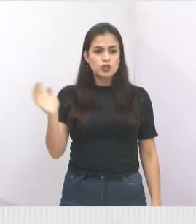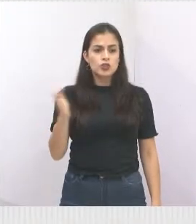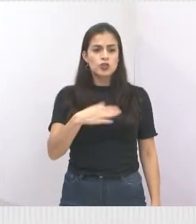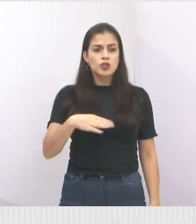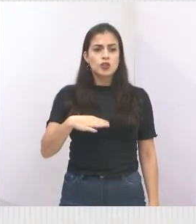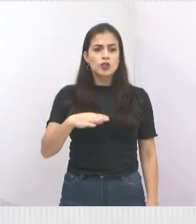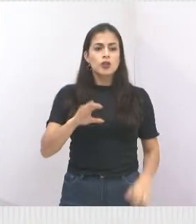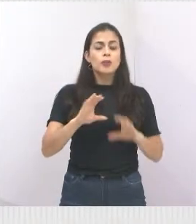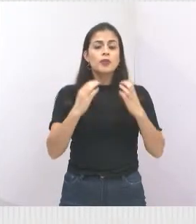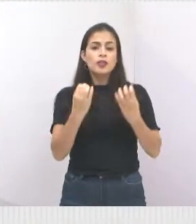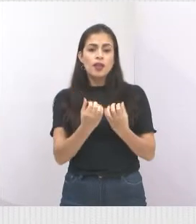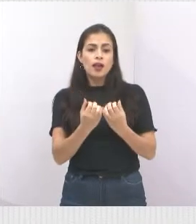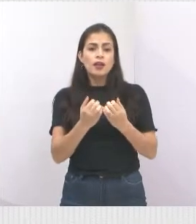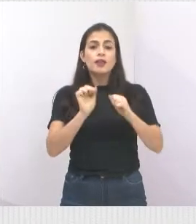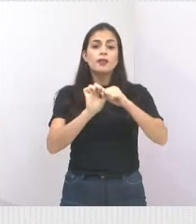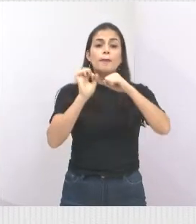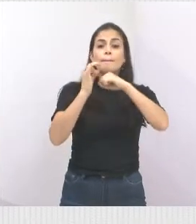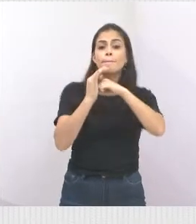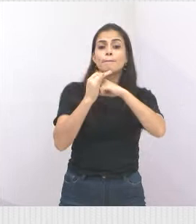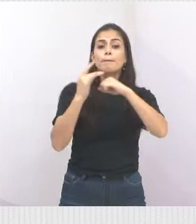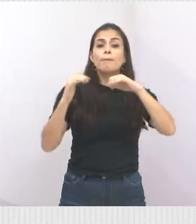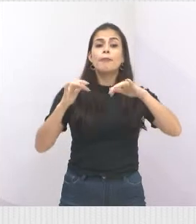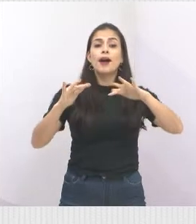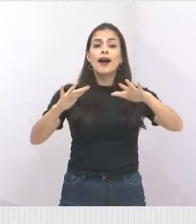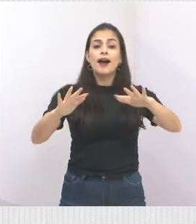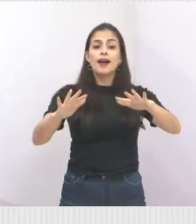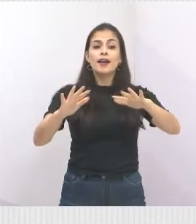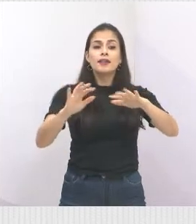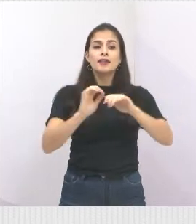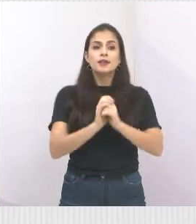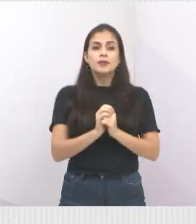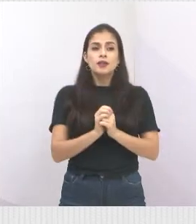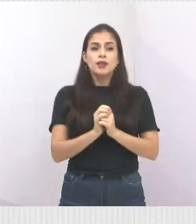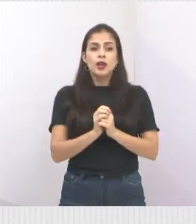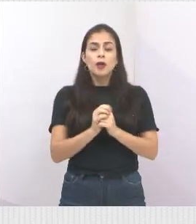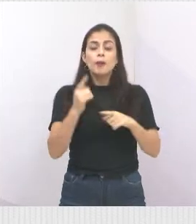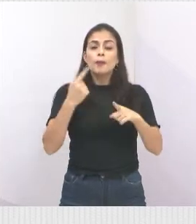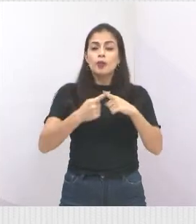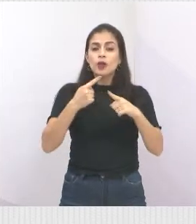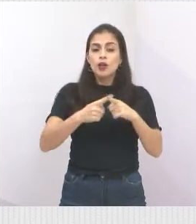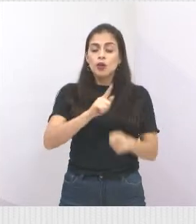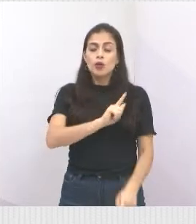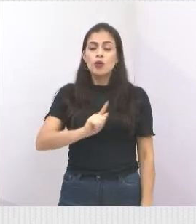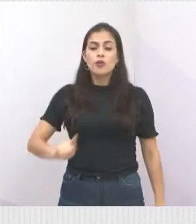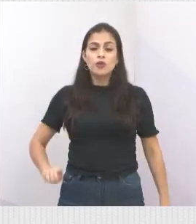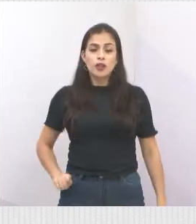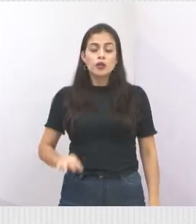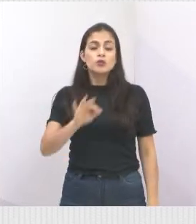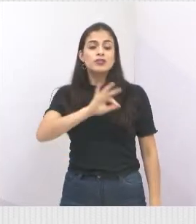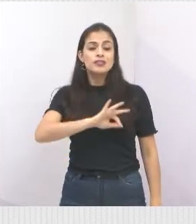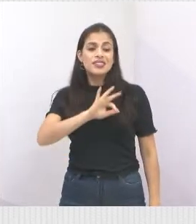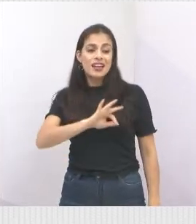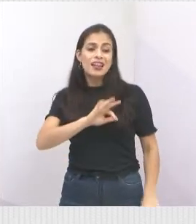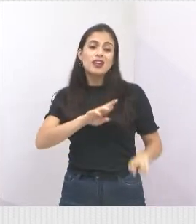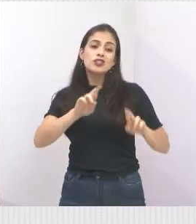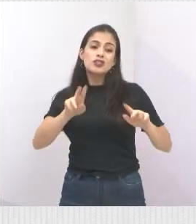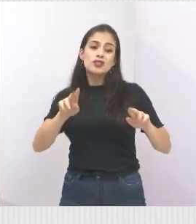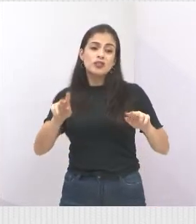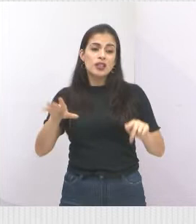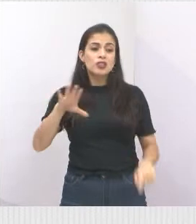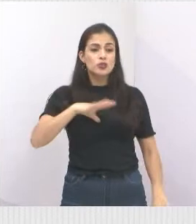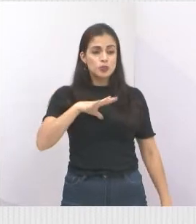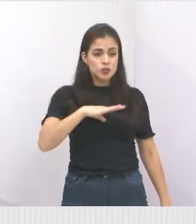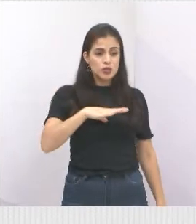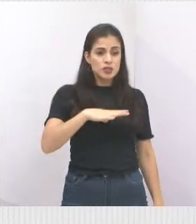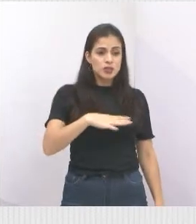governo federal estabeleceu um piso salarial diferente do município esse recurso a gente ama um recurso carimbando